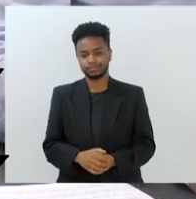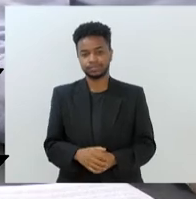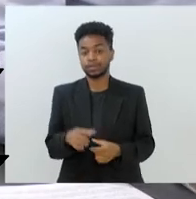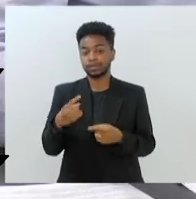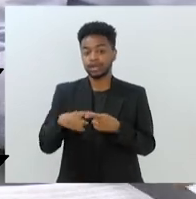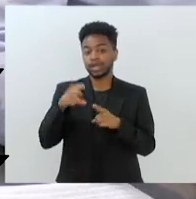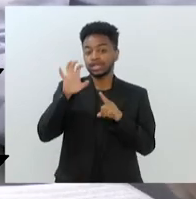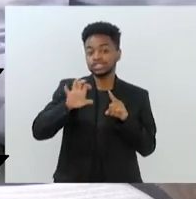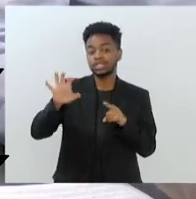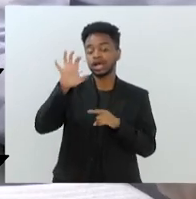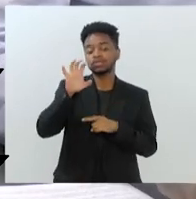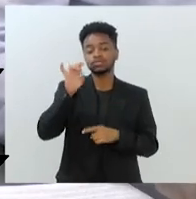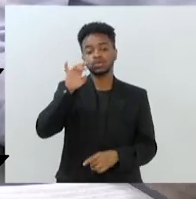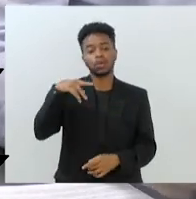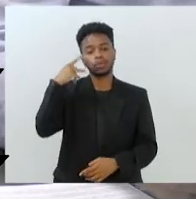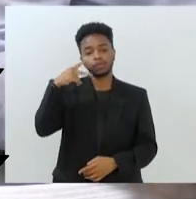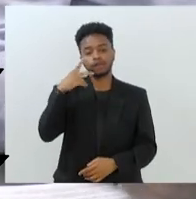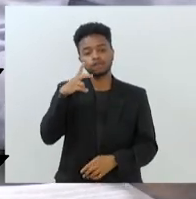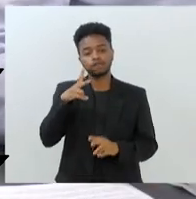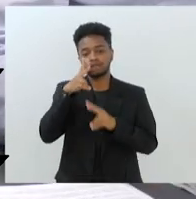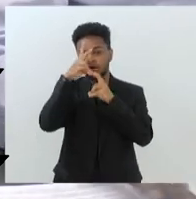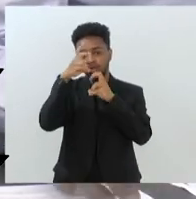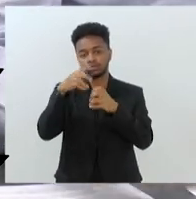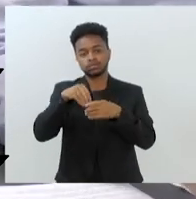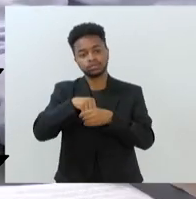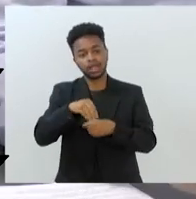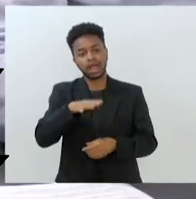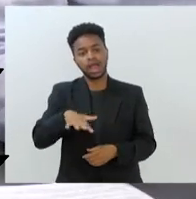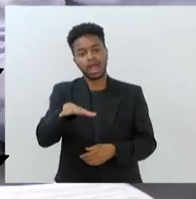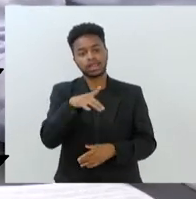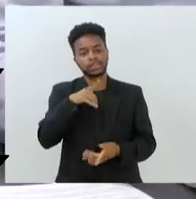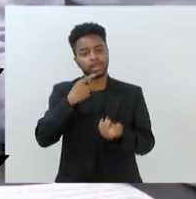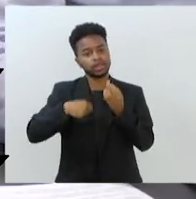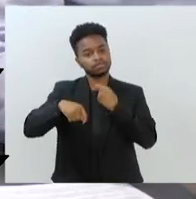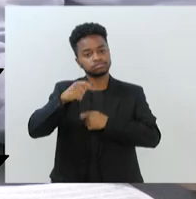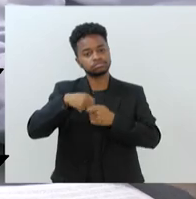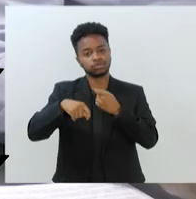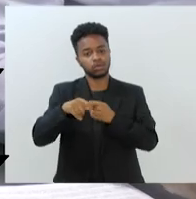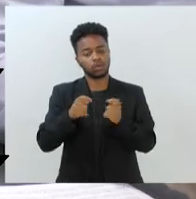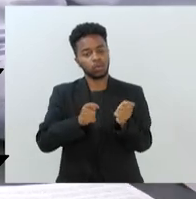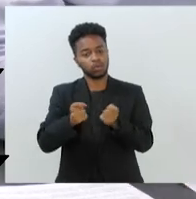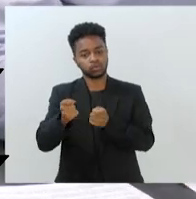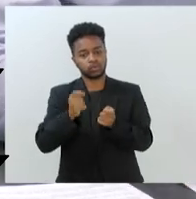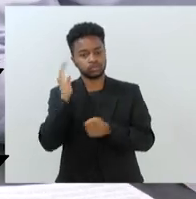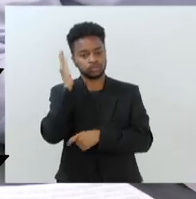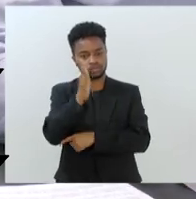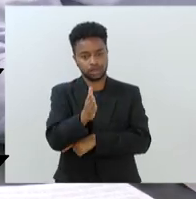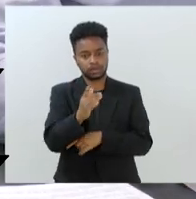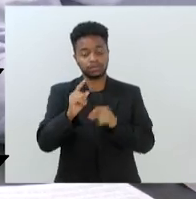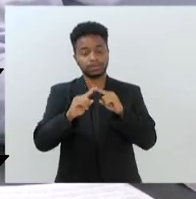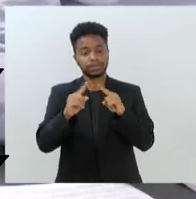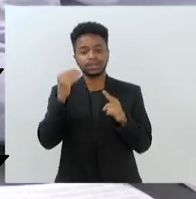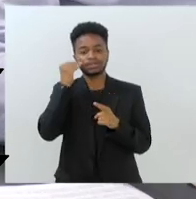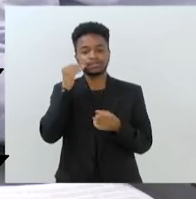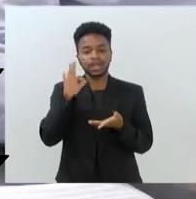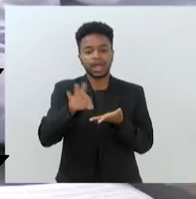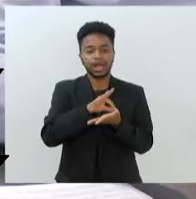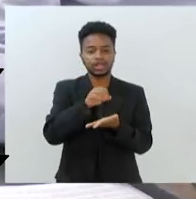ter uma política mais forte naquelas que esteja sob sua administração direta. Mas para fazer